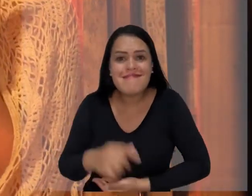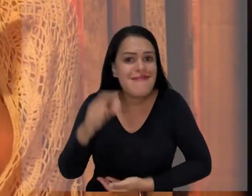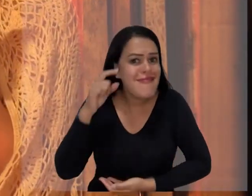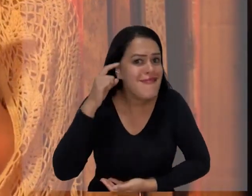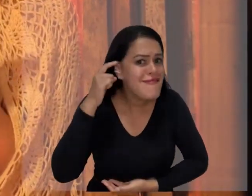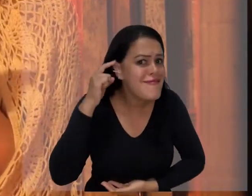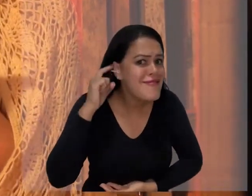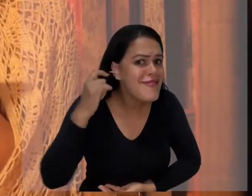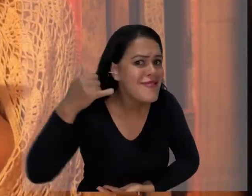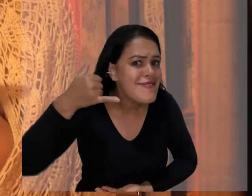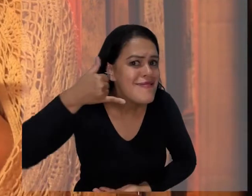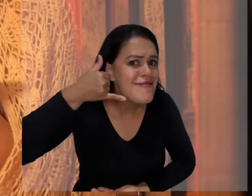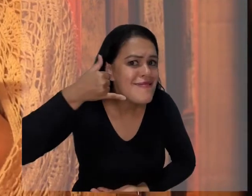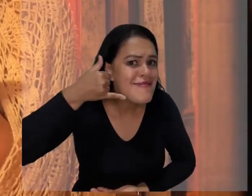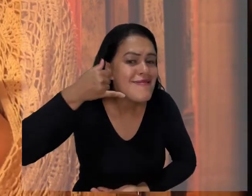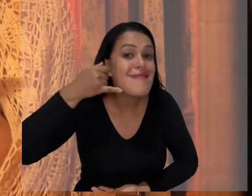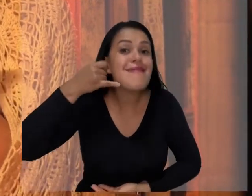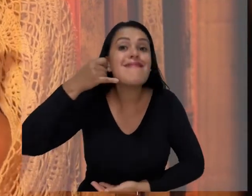Orelha?